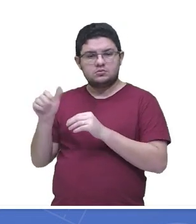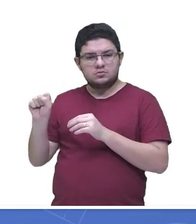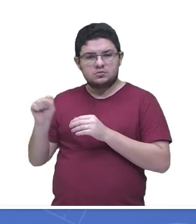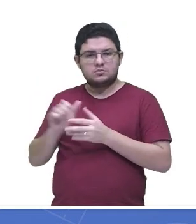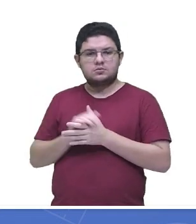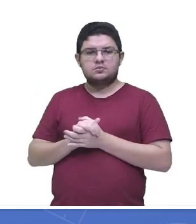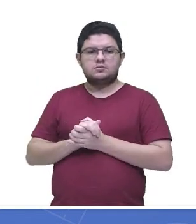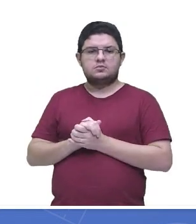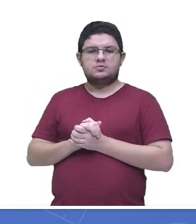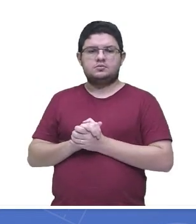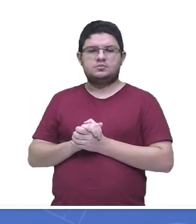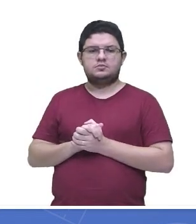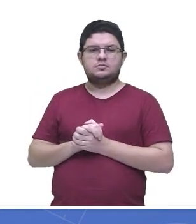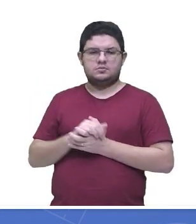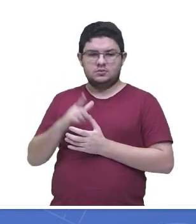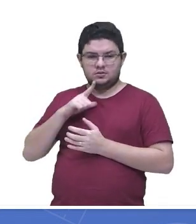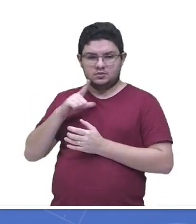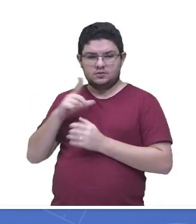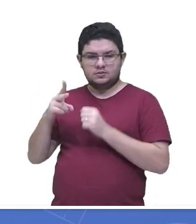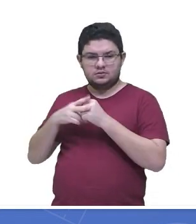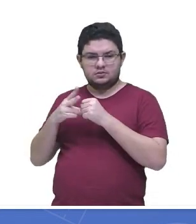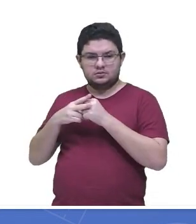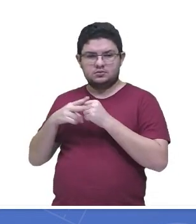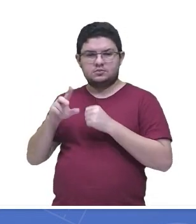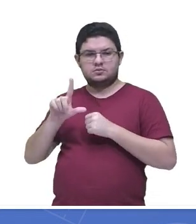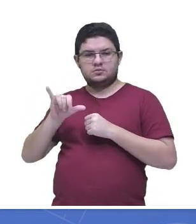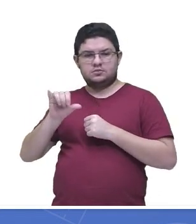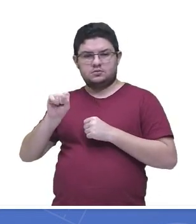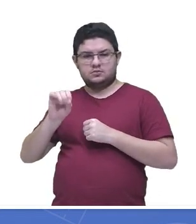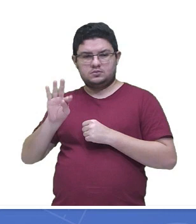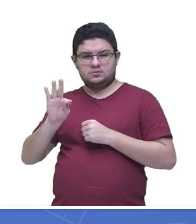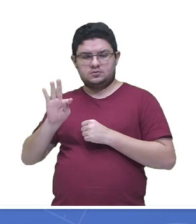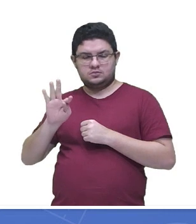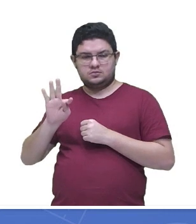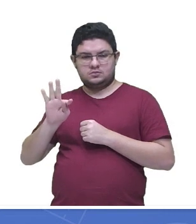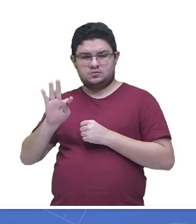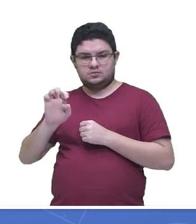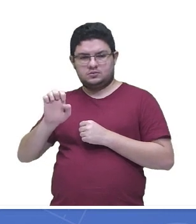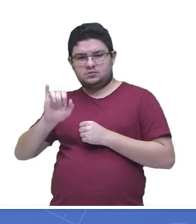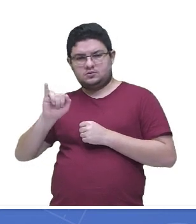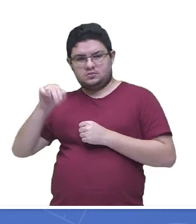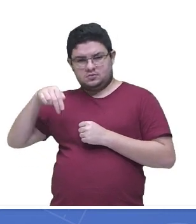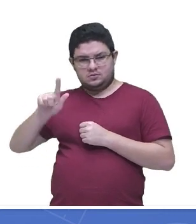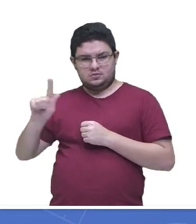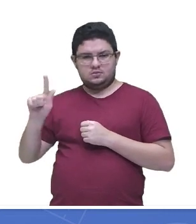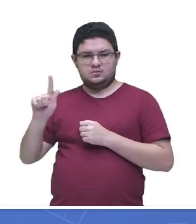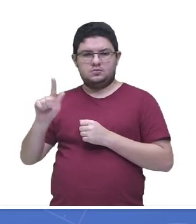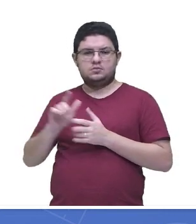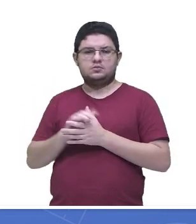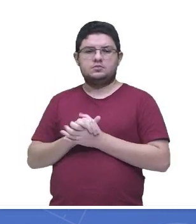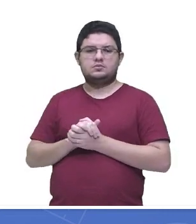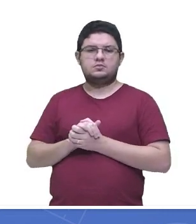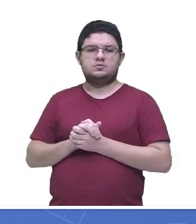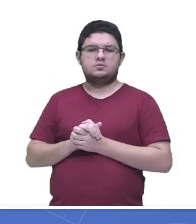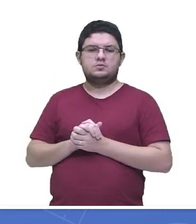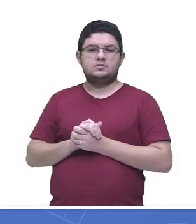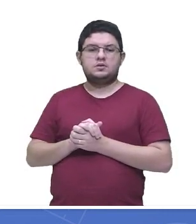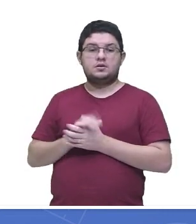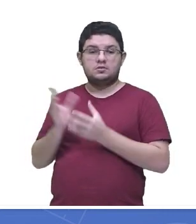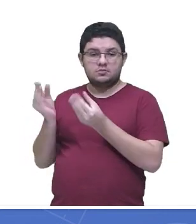o gerúndio, tá? Não pode esquecer o ing dos verbos. She was